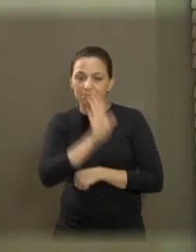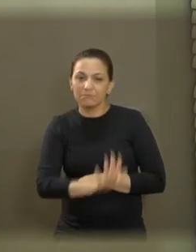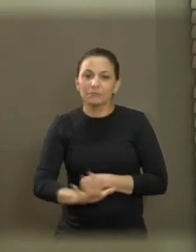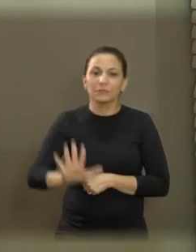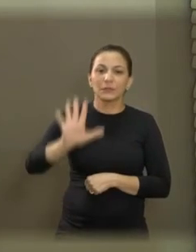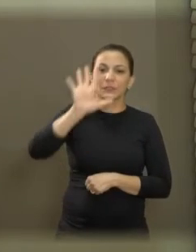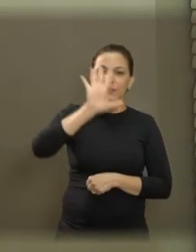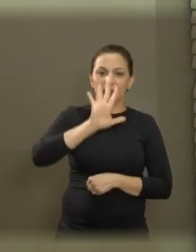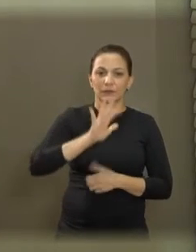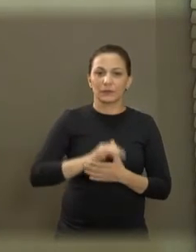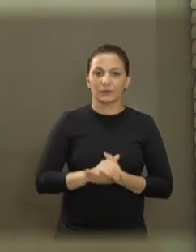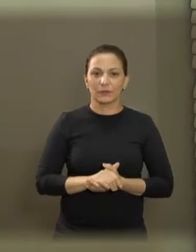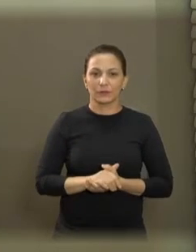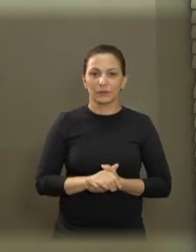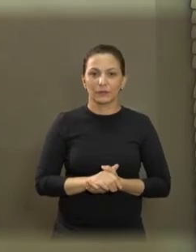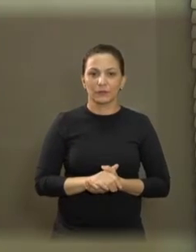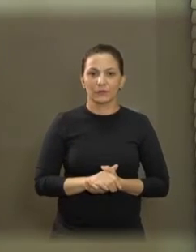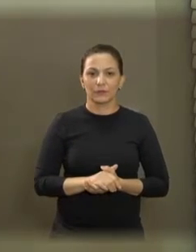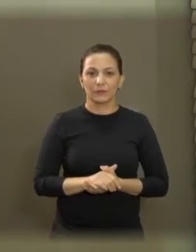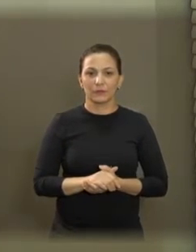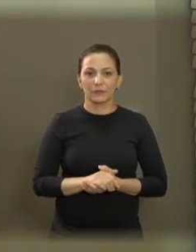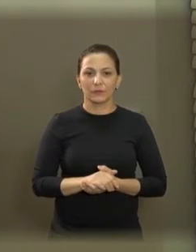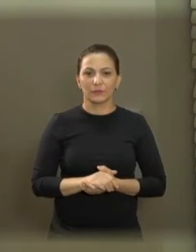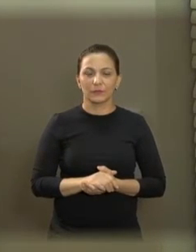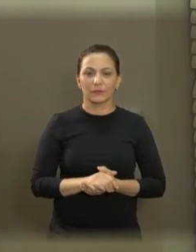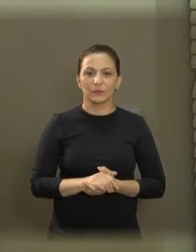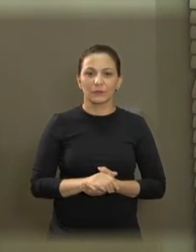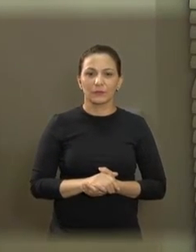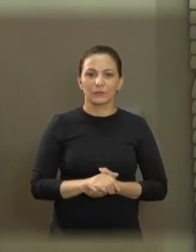em alguns locais, né, nós trabalhamos com